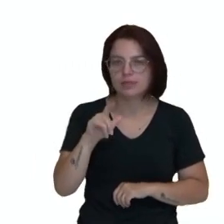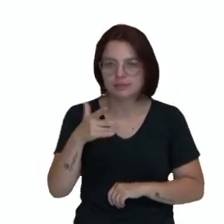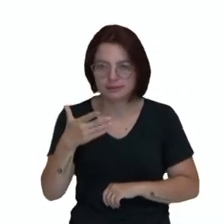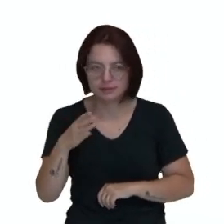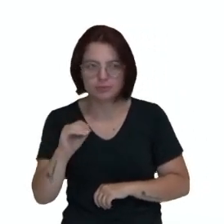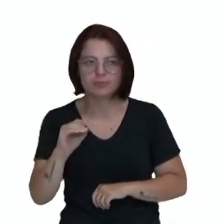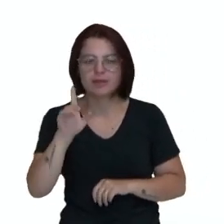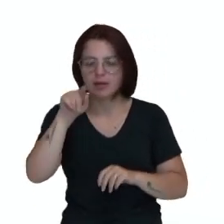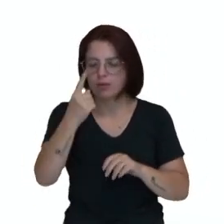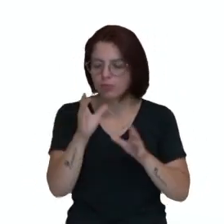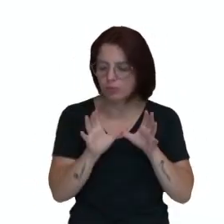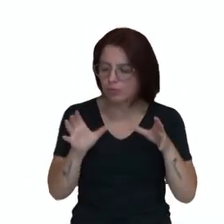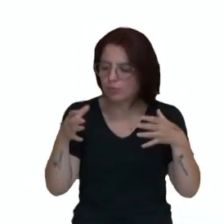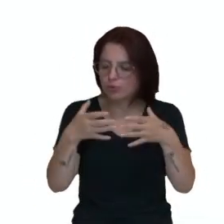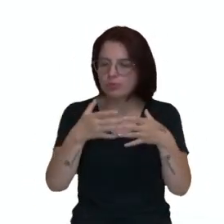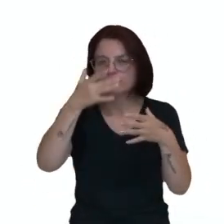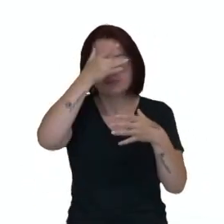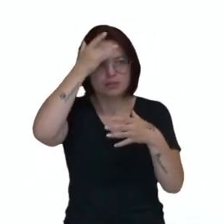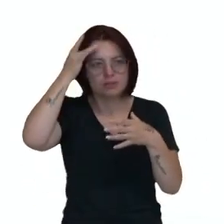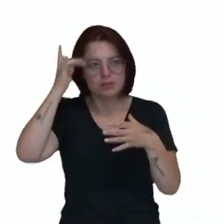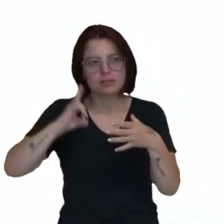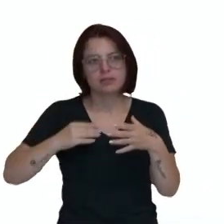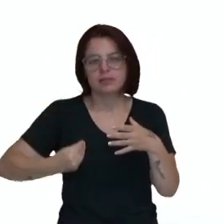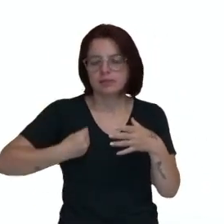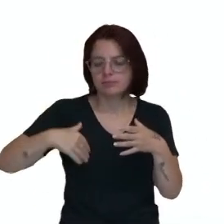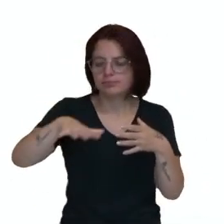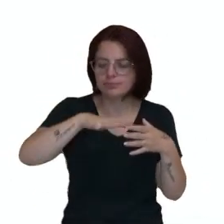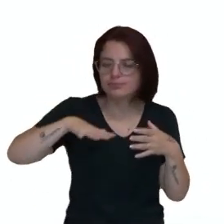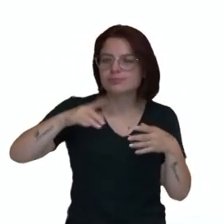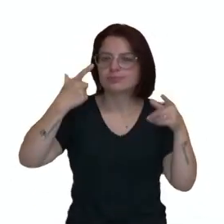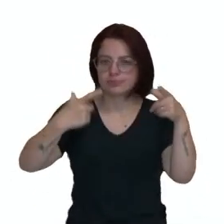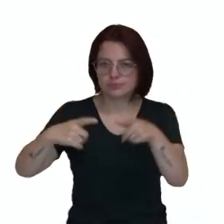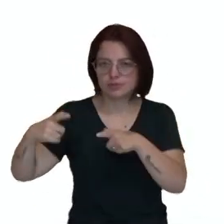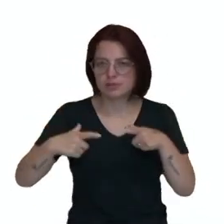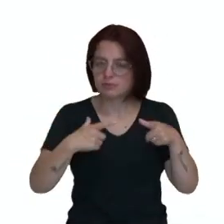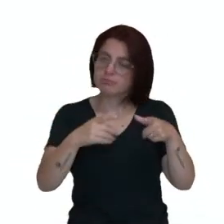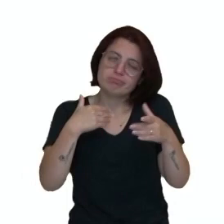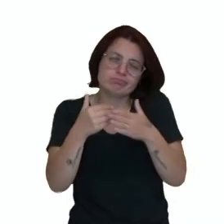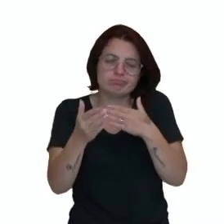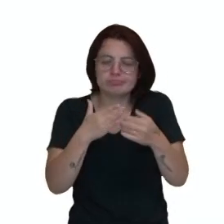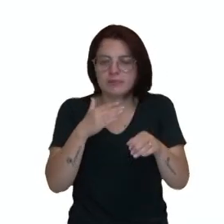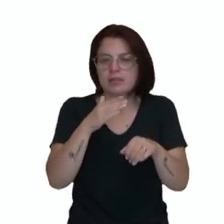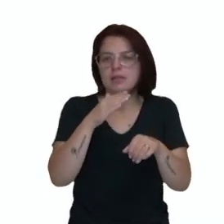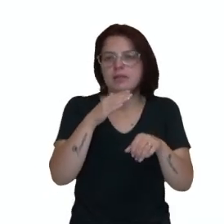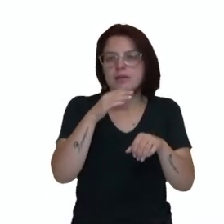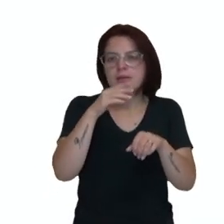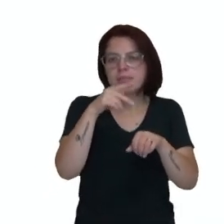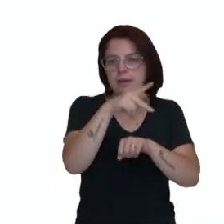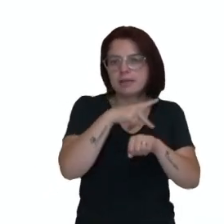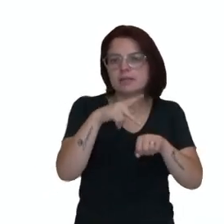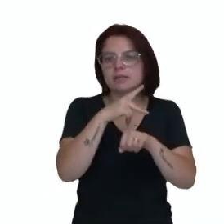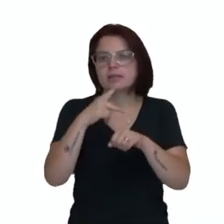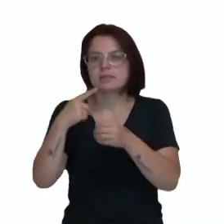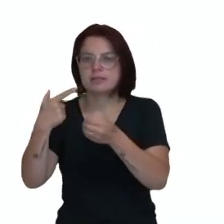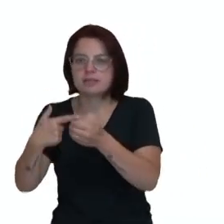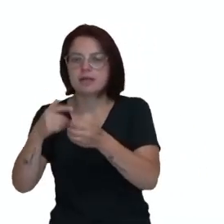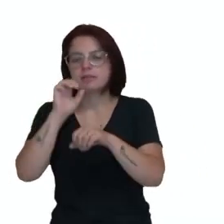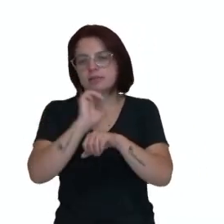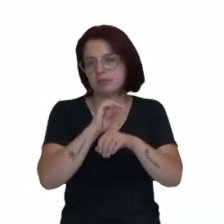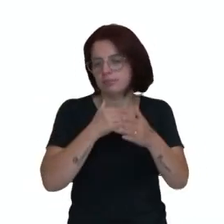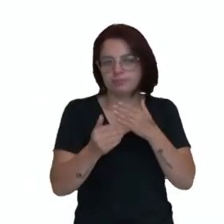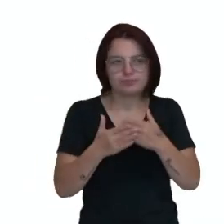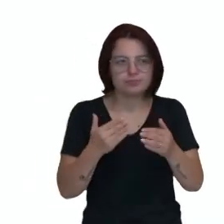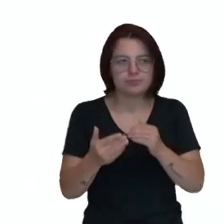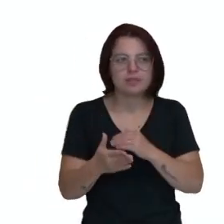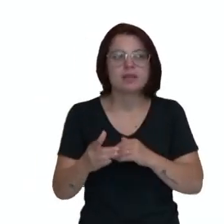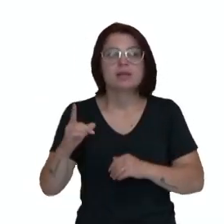conjunto de indivíduos que habitam uma determinada localidade, seja uma região, um país ou a população mundial, e que população absoluta está relacionada